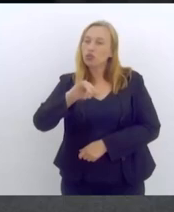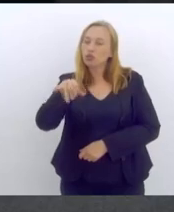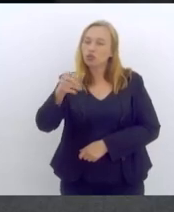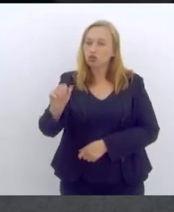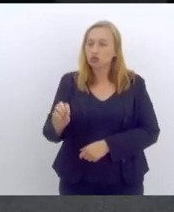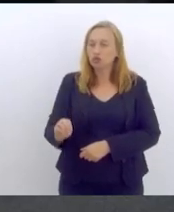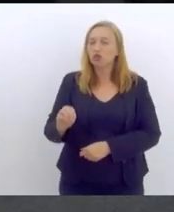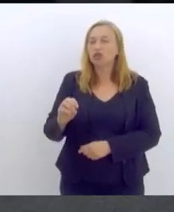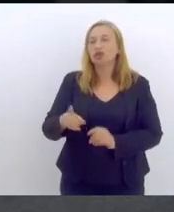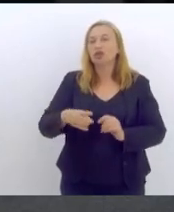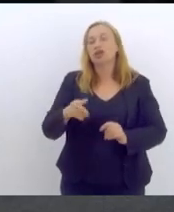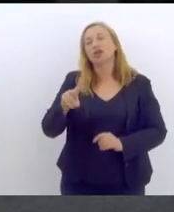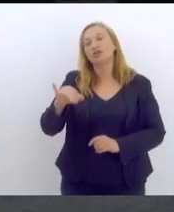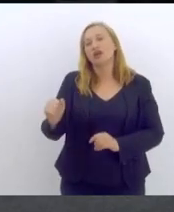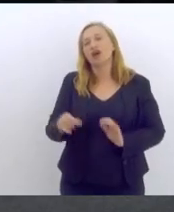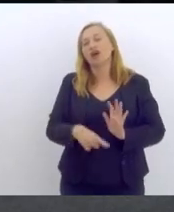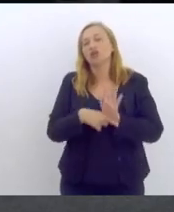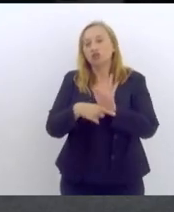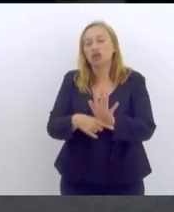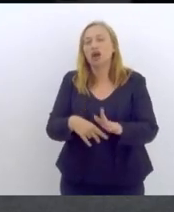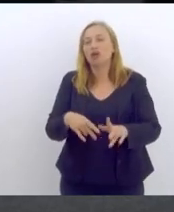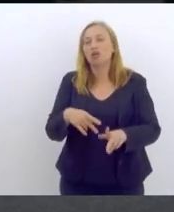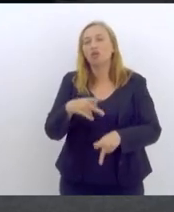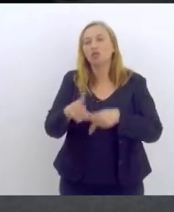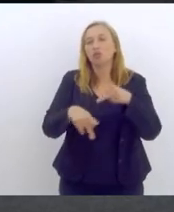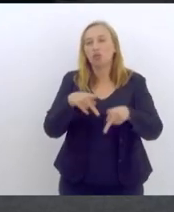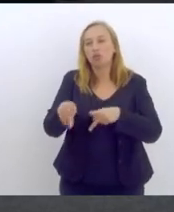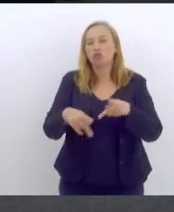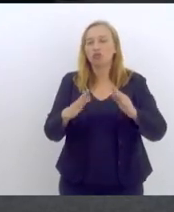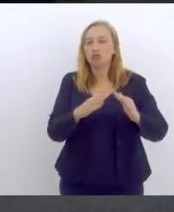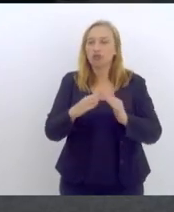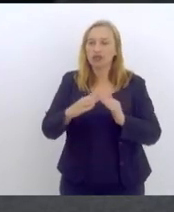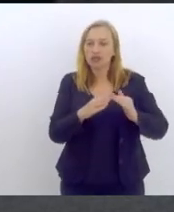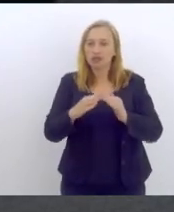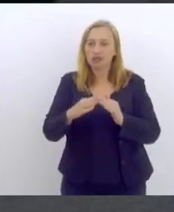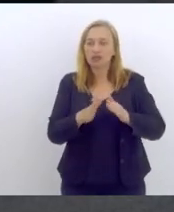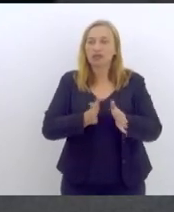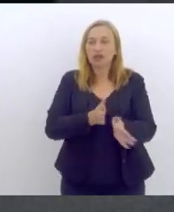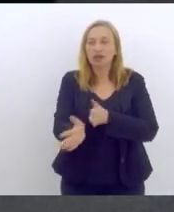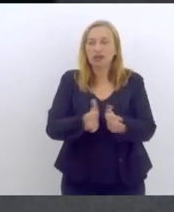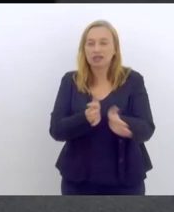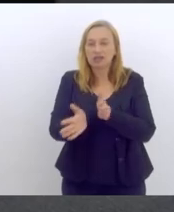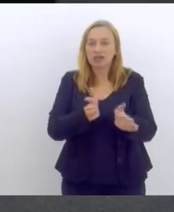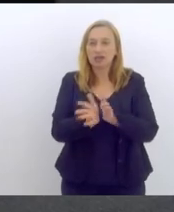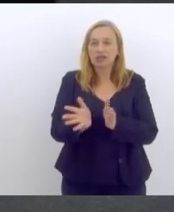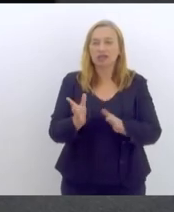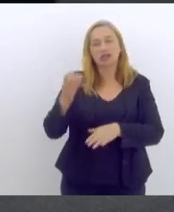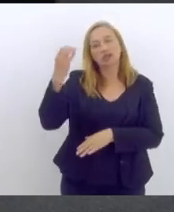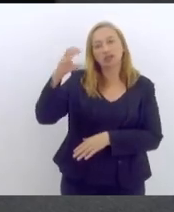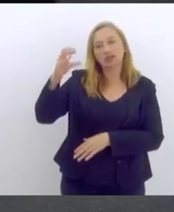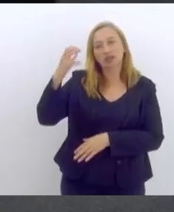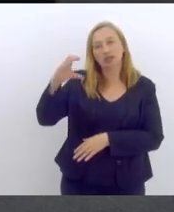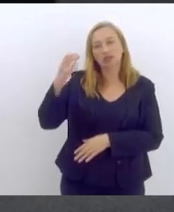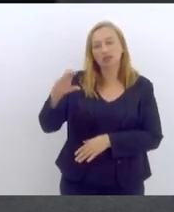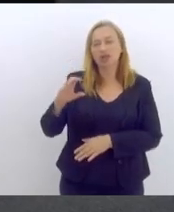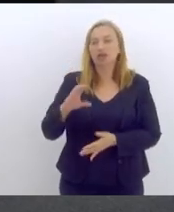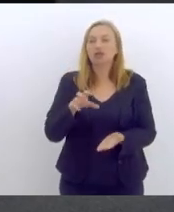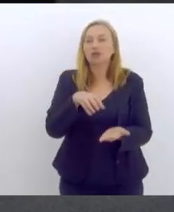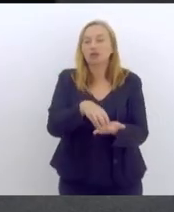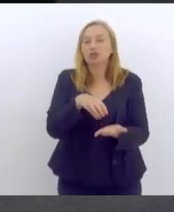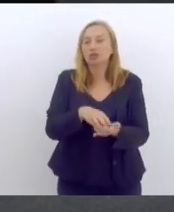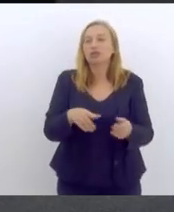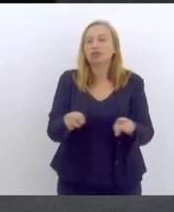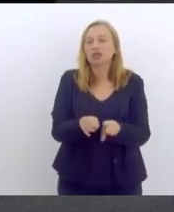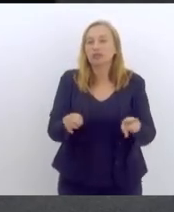Gonçalo, de Maricá e do município vizinho, que acessa ao centro de Niterói. Além disso, a gente vem construindo com o